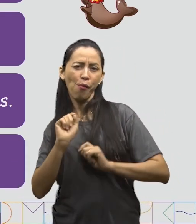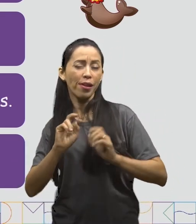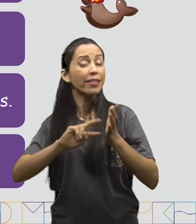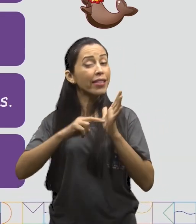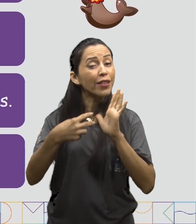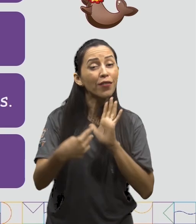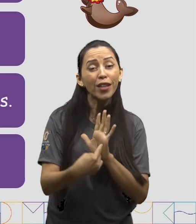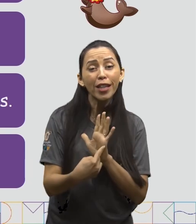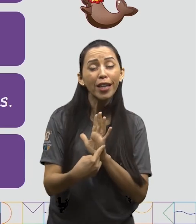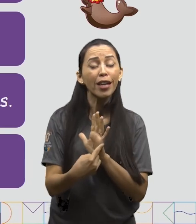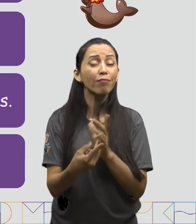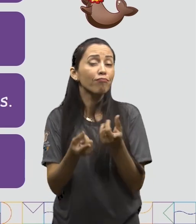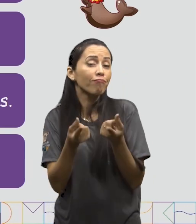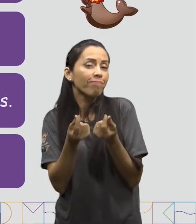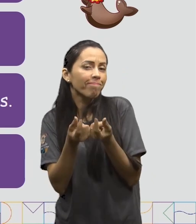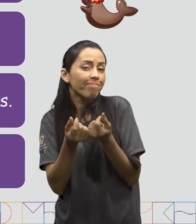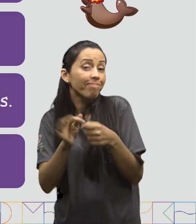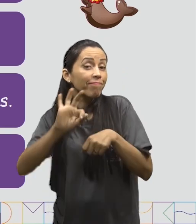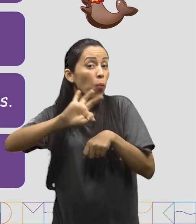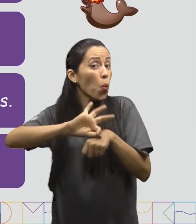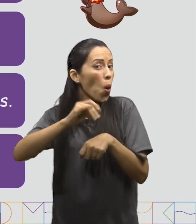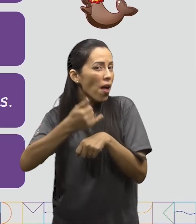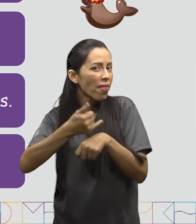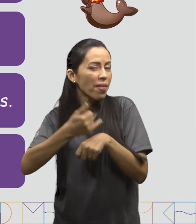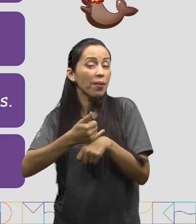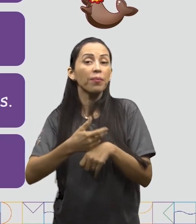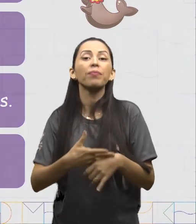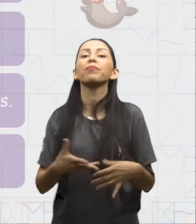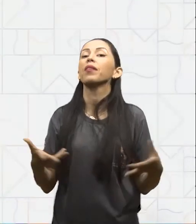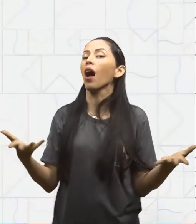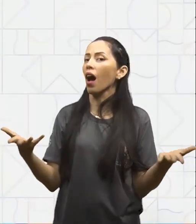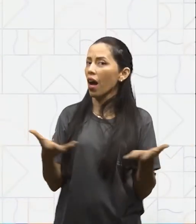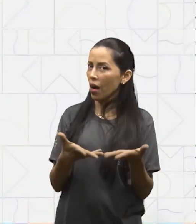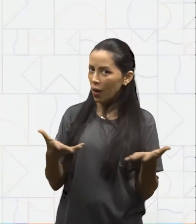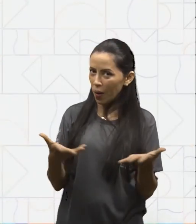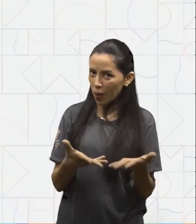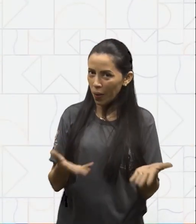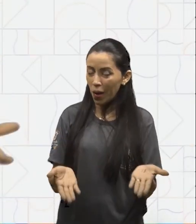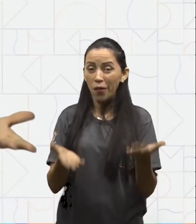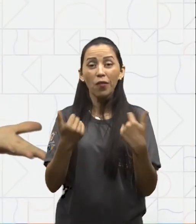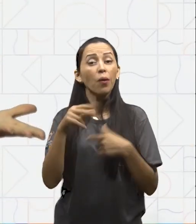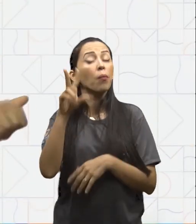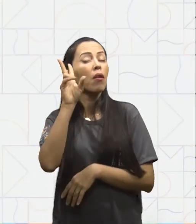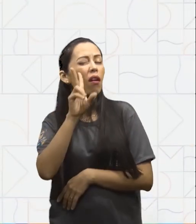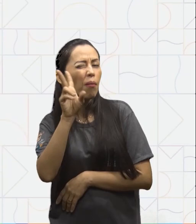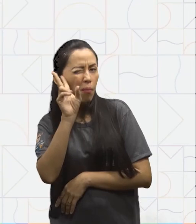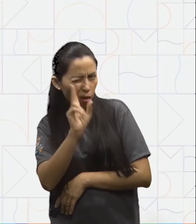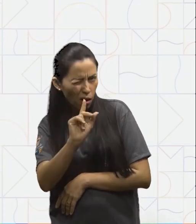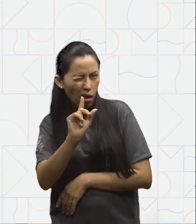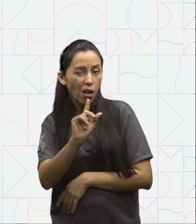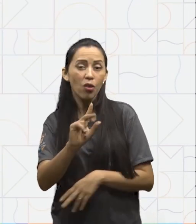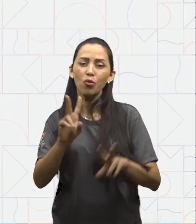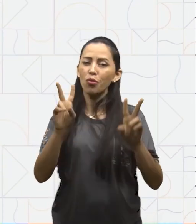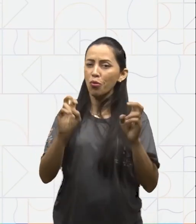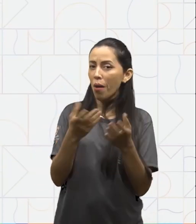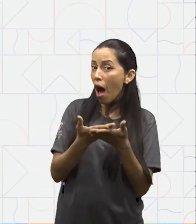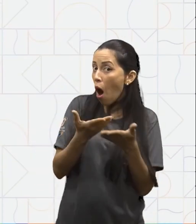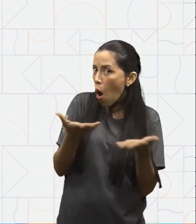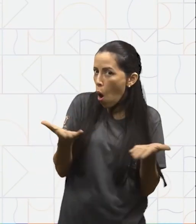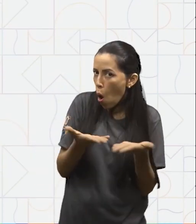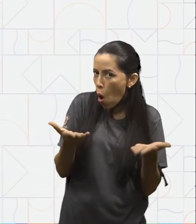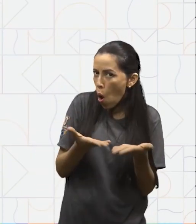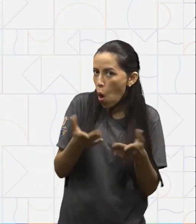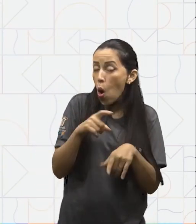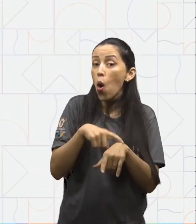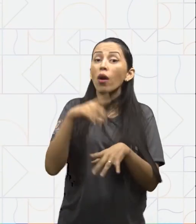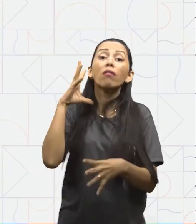o significado de moeda, dinheiro. Agora, vamos lembrar um pouco do que vimos na aula